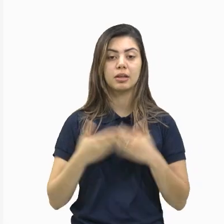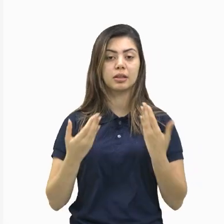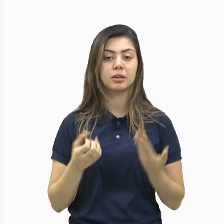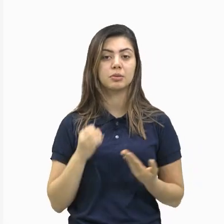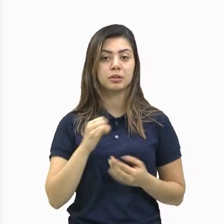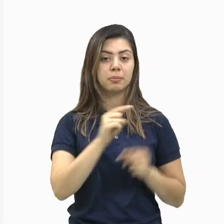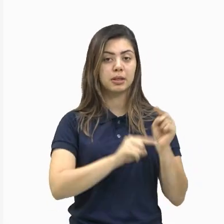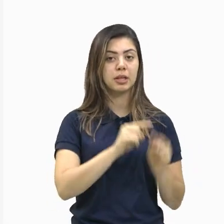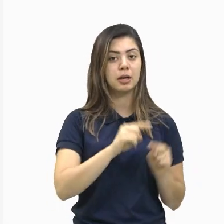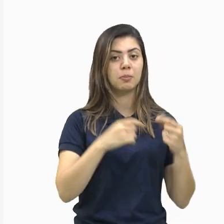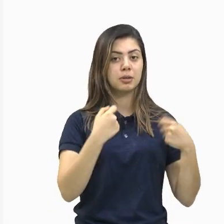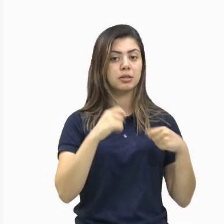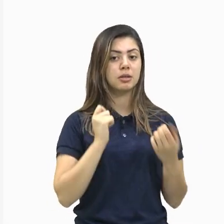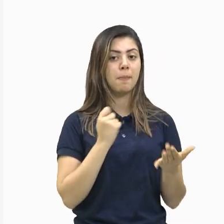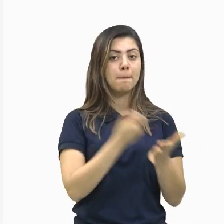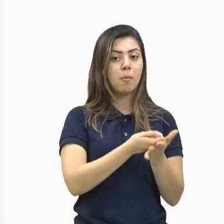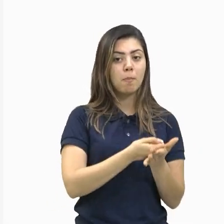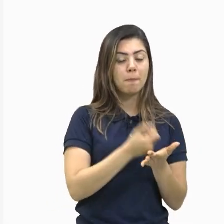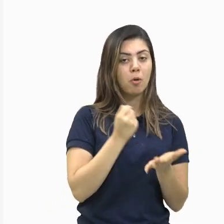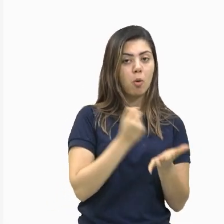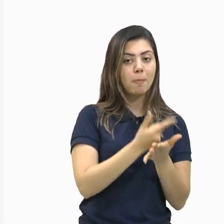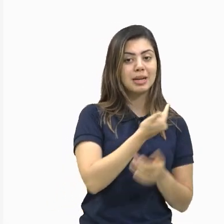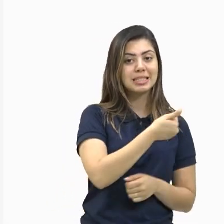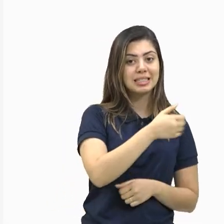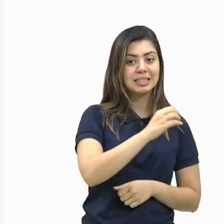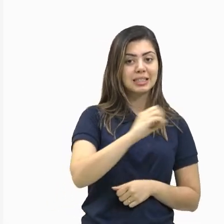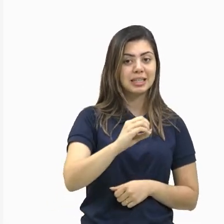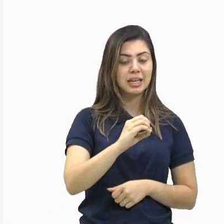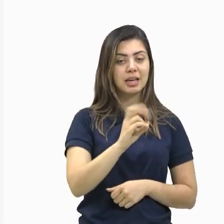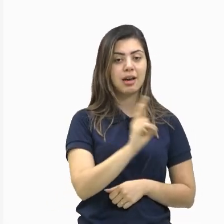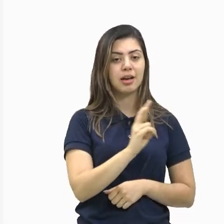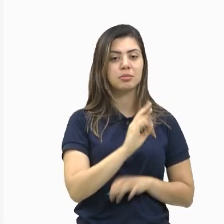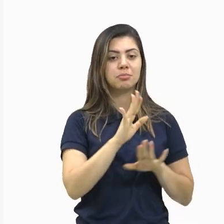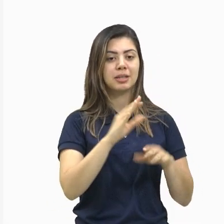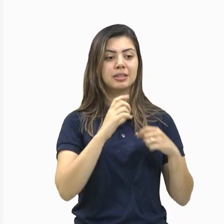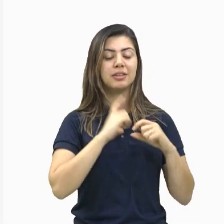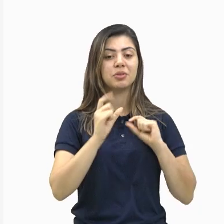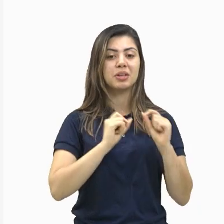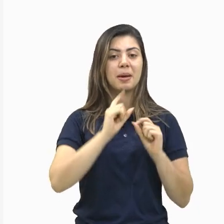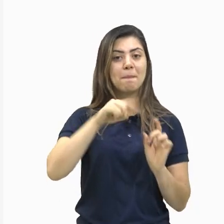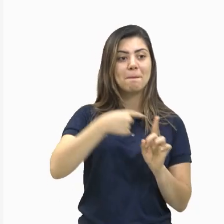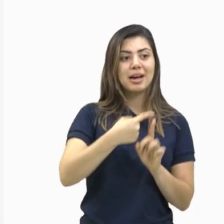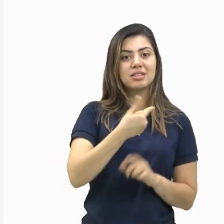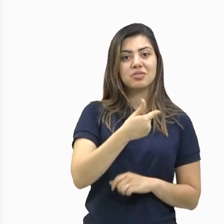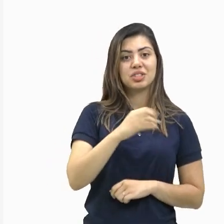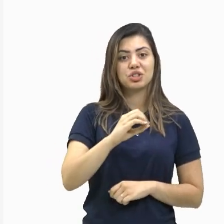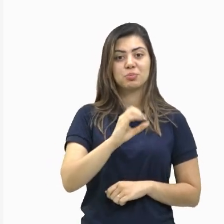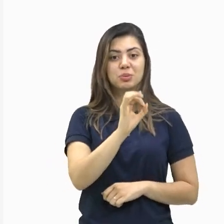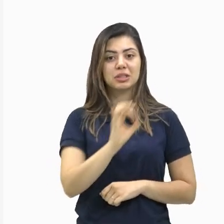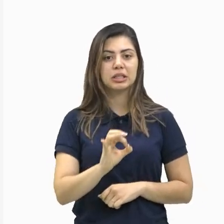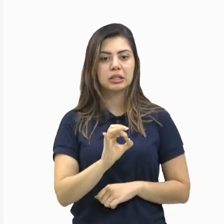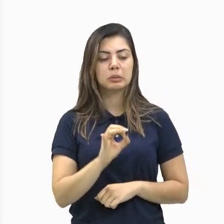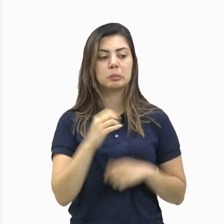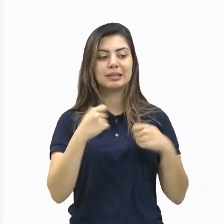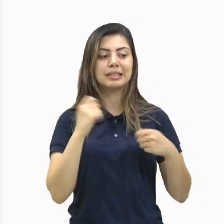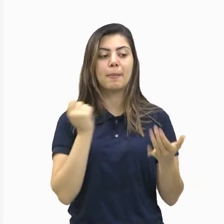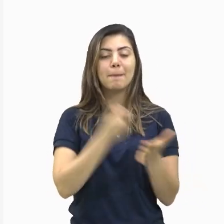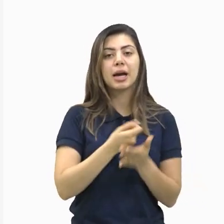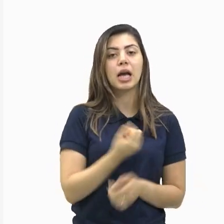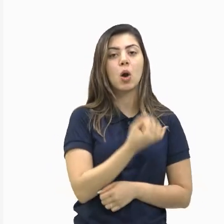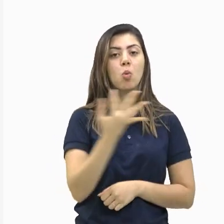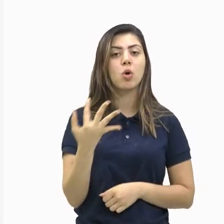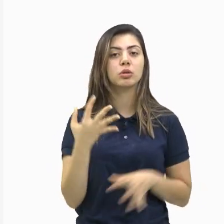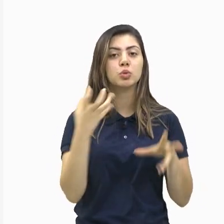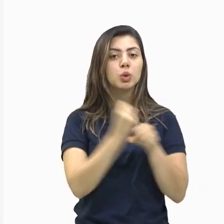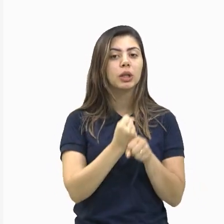custa R$100 e sofreu um aumento de 20%, Qual o valor final desse produto? Opa, quanto